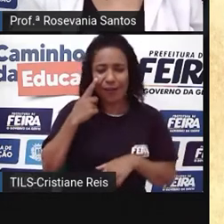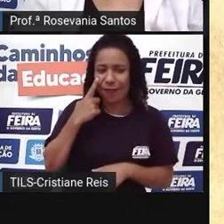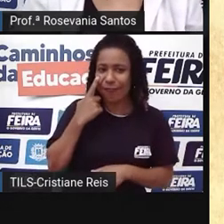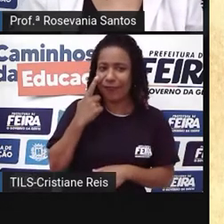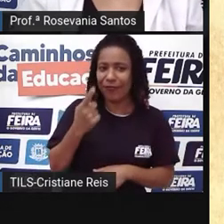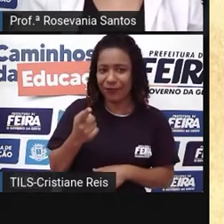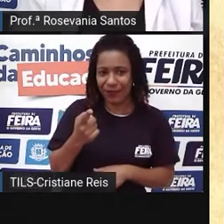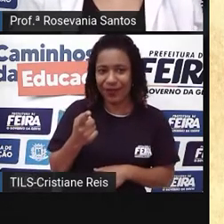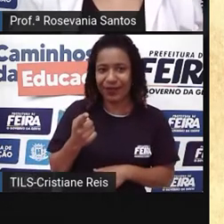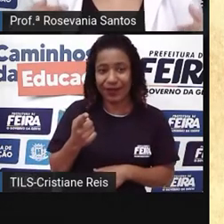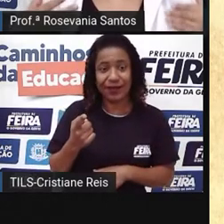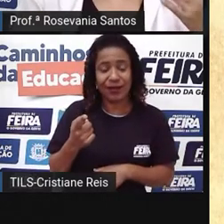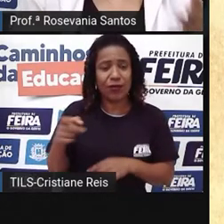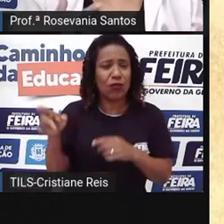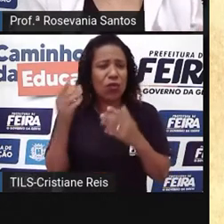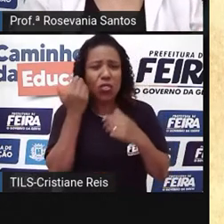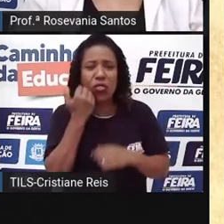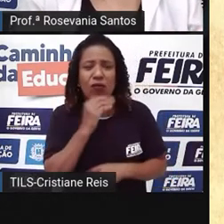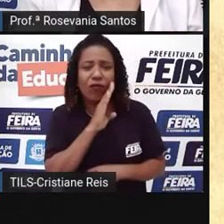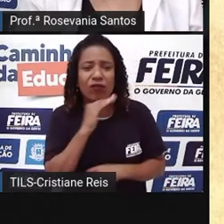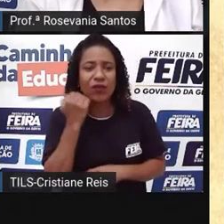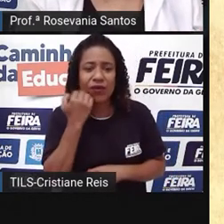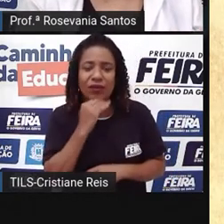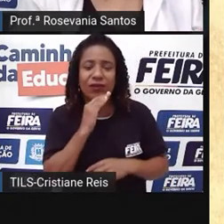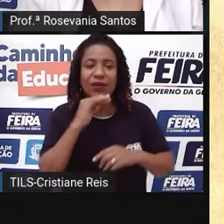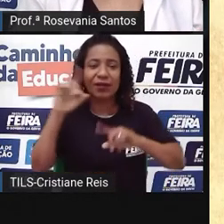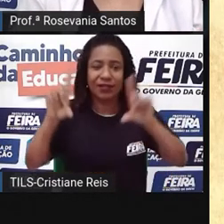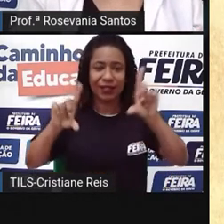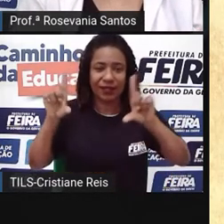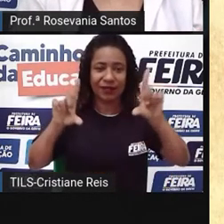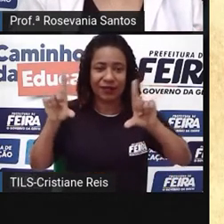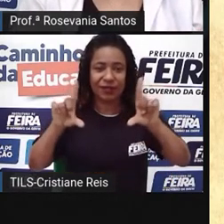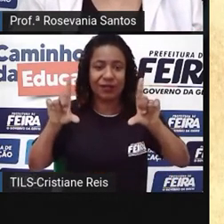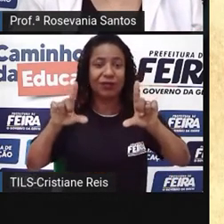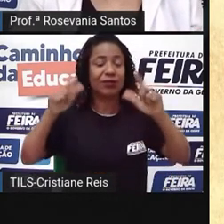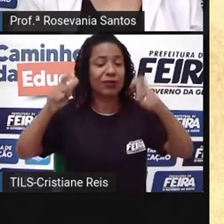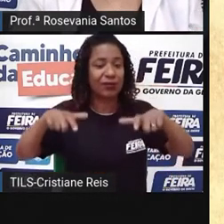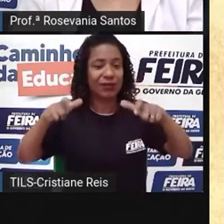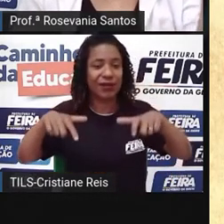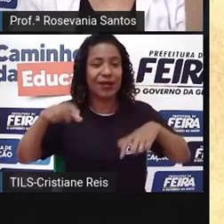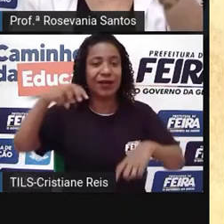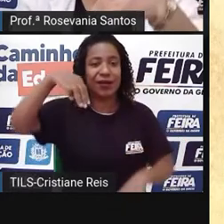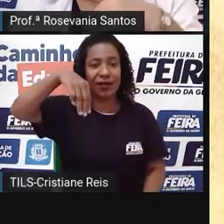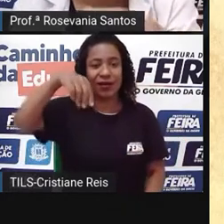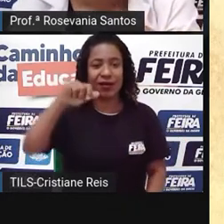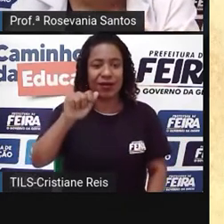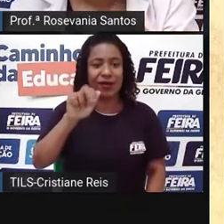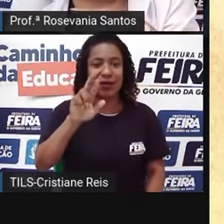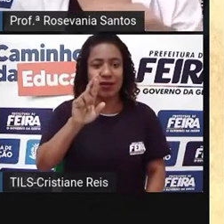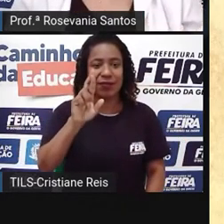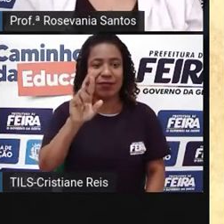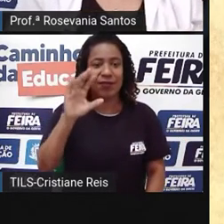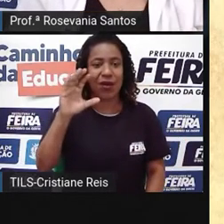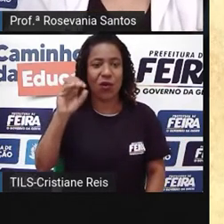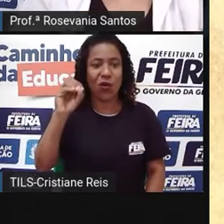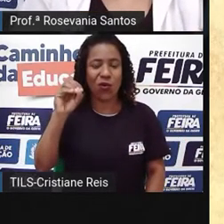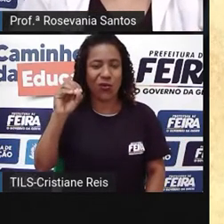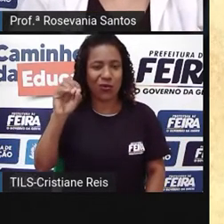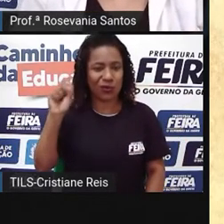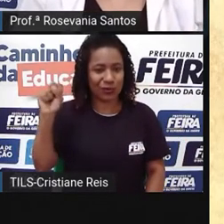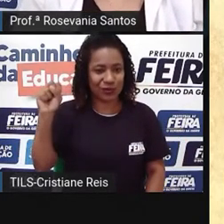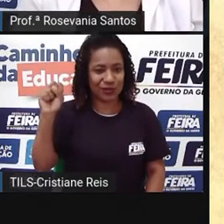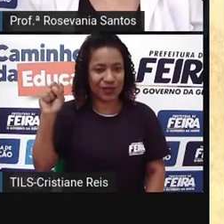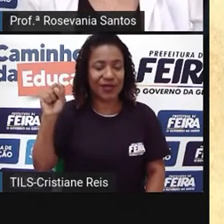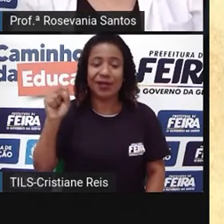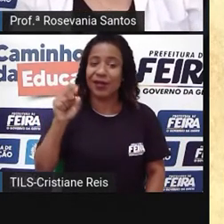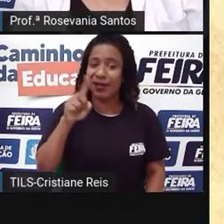né, reprisando, ela passa no Marrocos, gente. Que muita gente pensa que é lá na Ásia, mas o